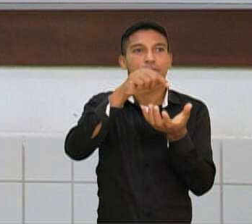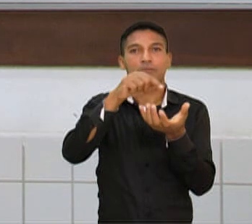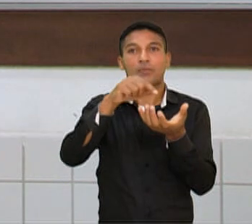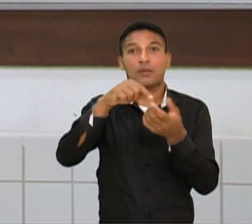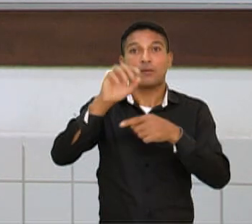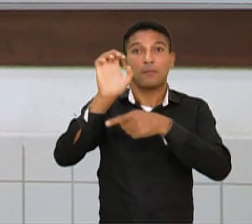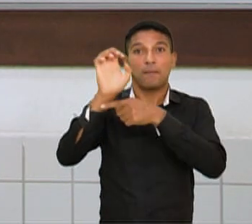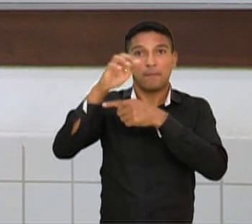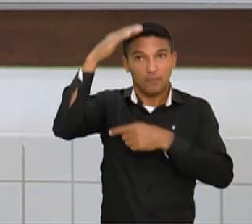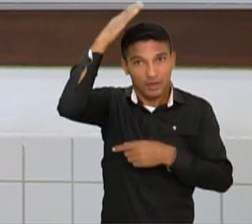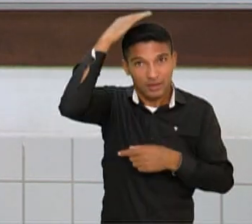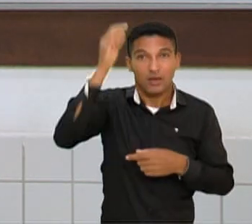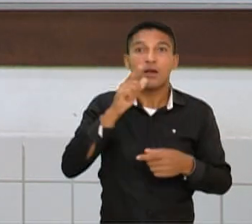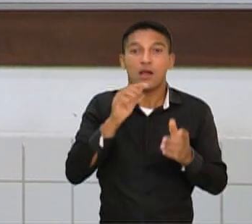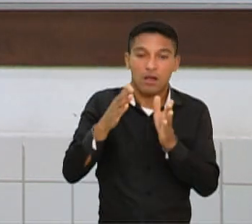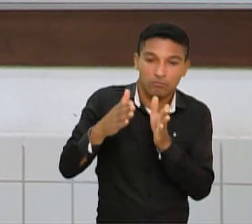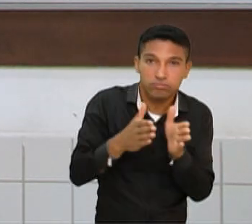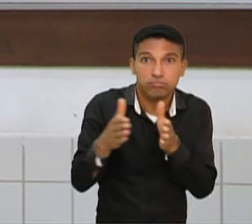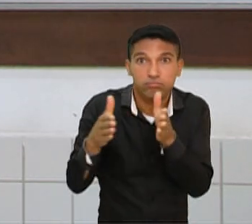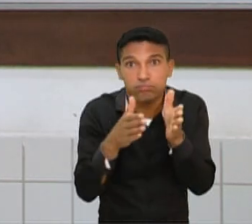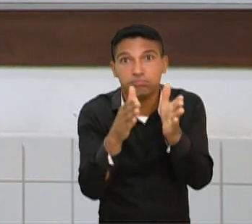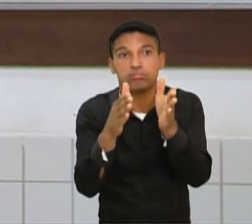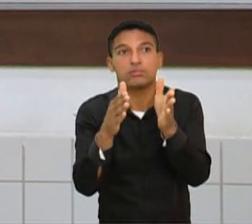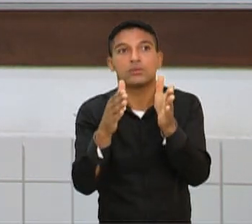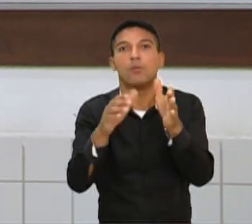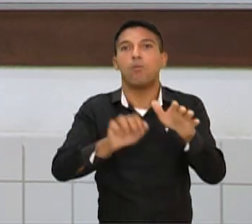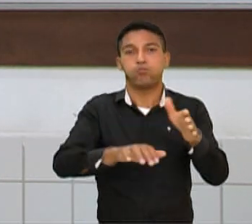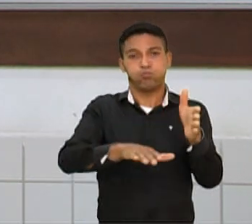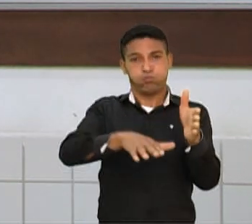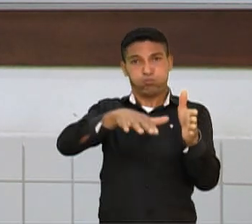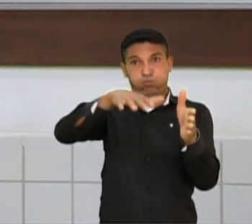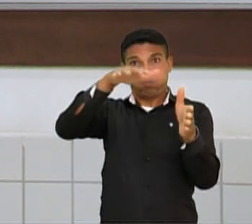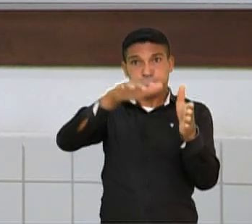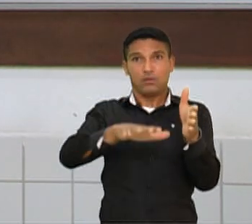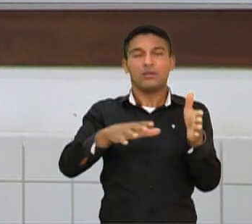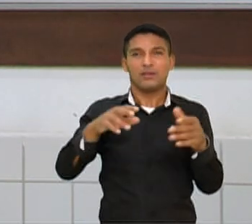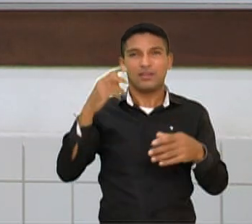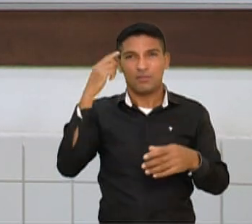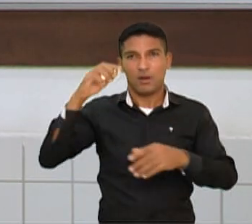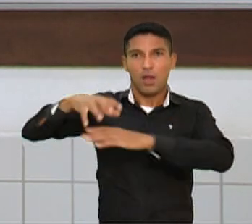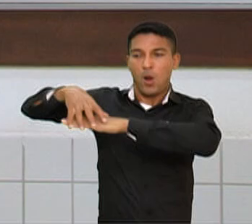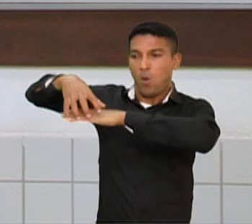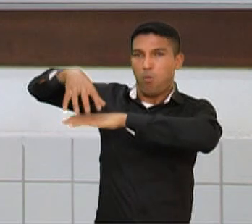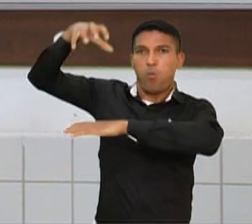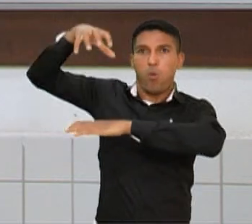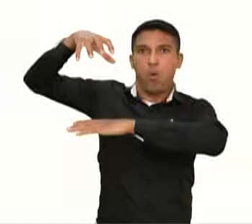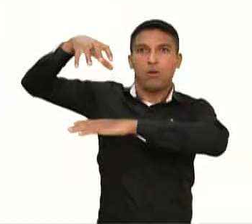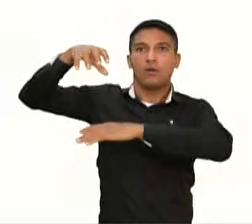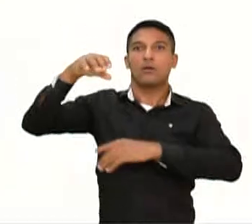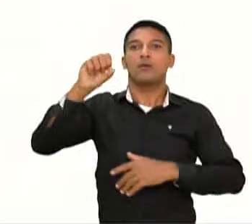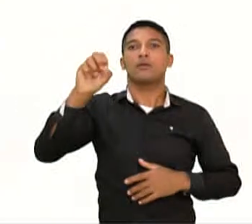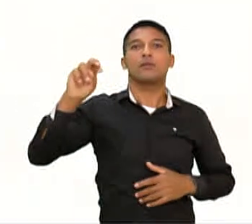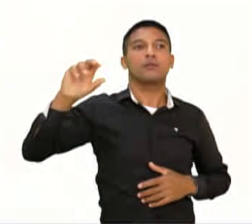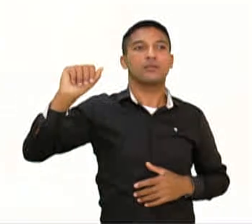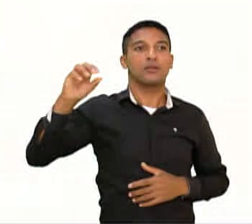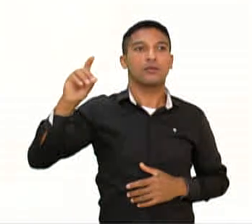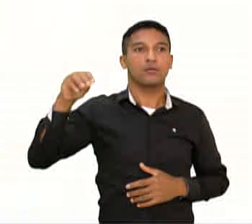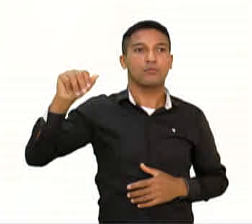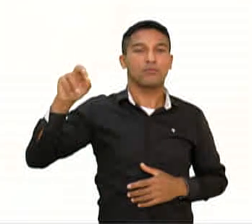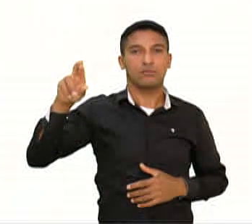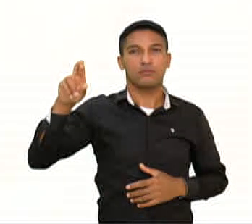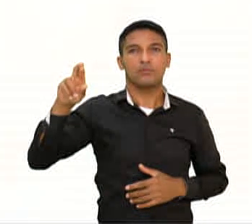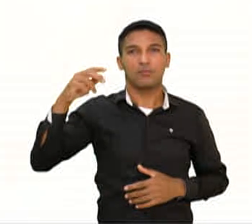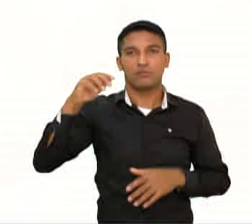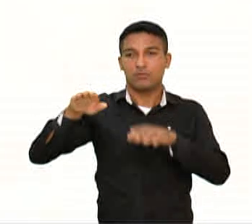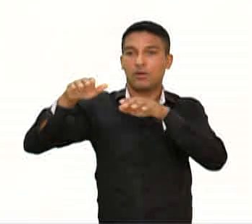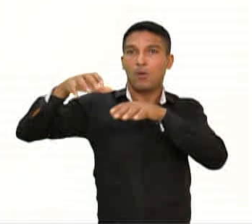dos rios, então a gente percebe literalmente aquela situação da Serra do Mar sendo literalmente um divisor de águas. Os